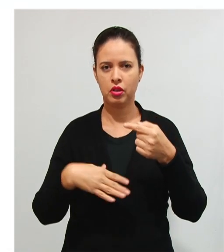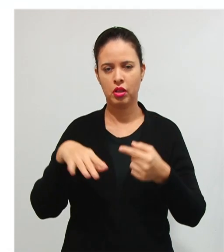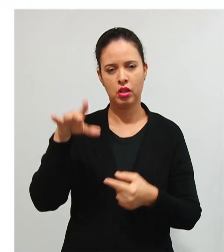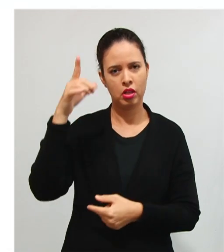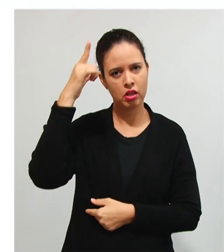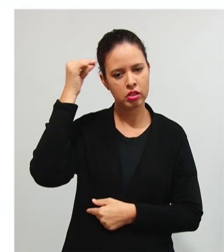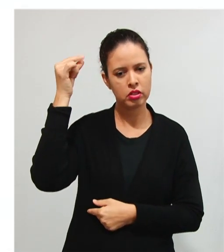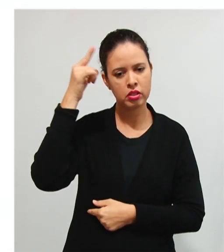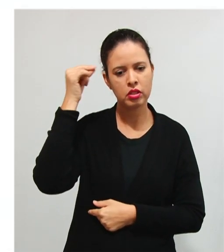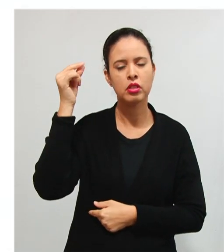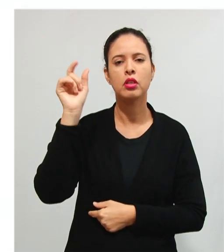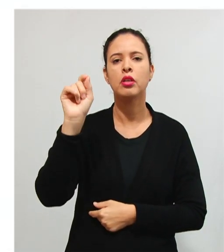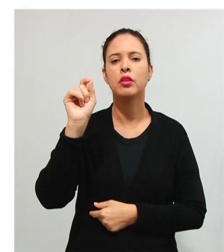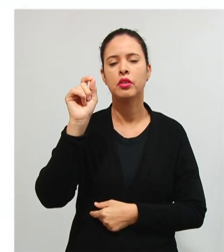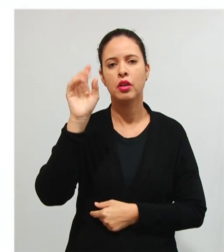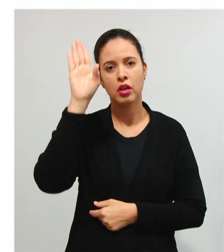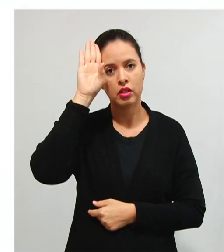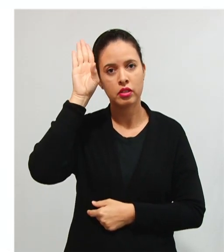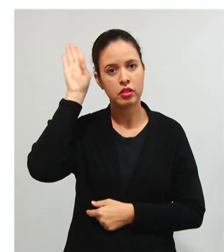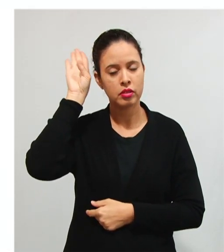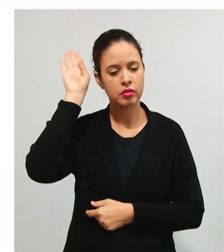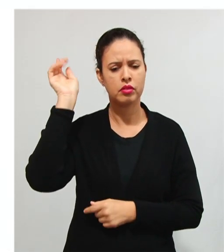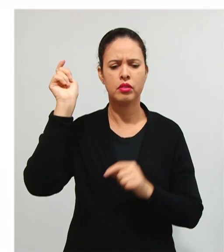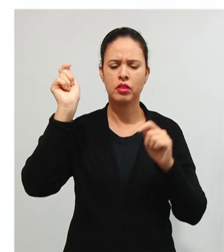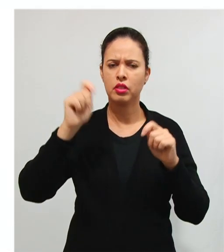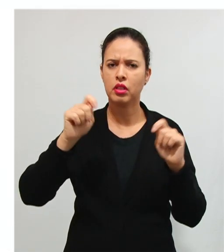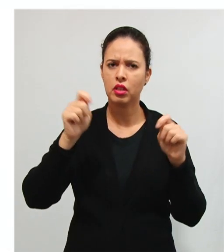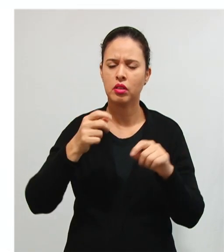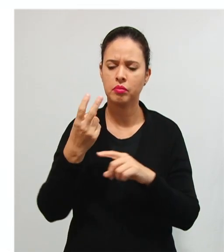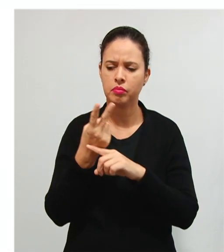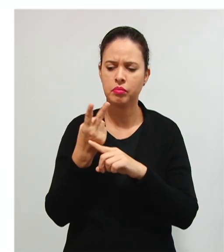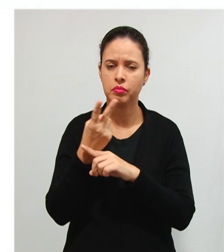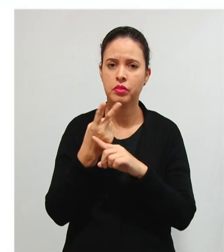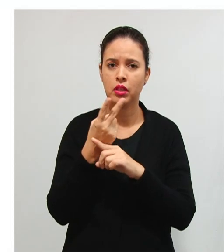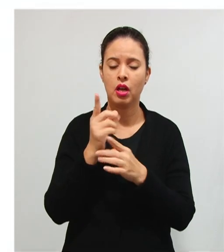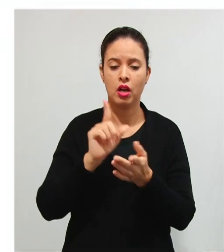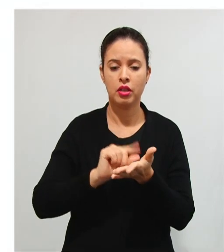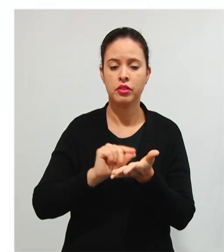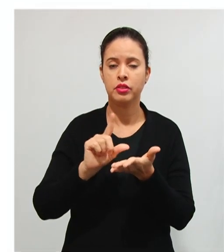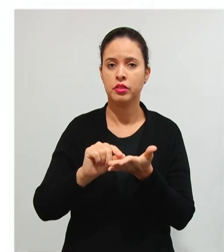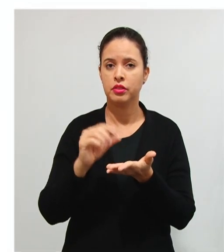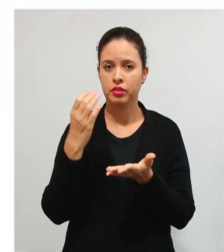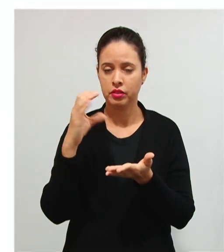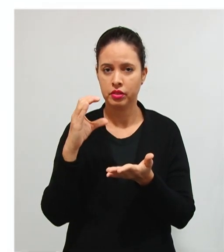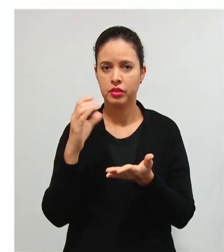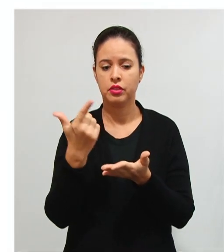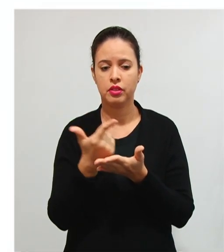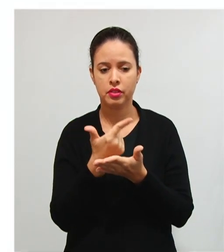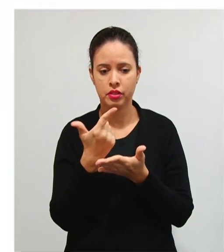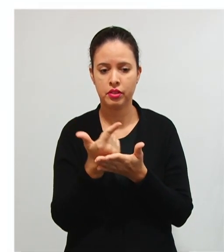página do Google, mas ele permite você buscar artigos científicos, livros sobre determinado